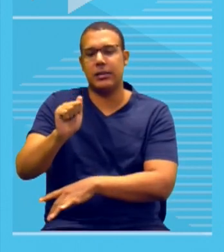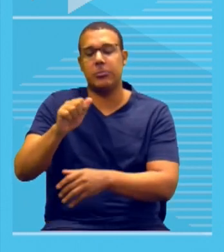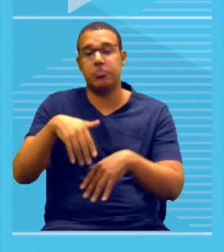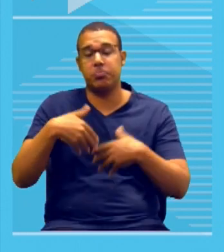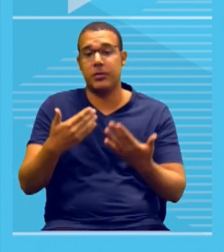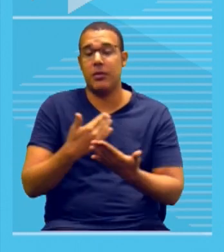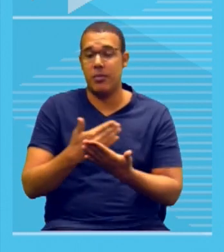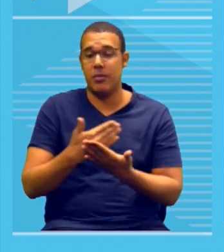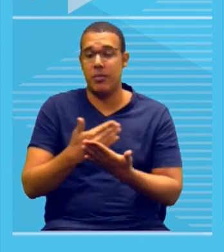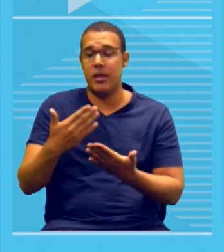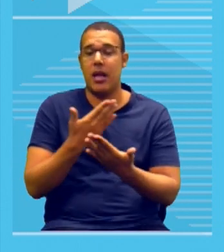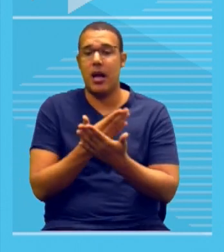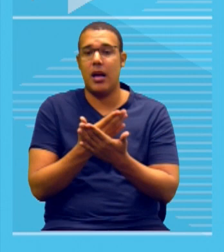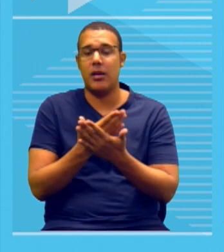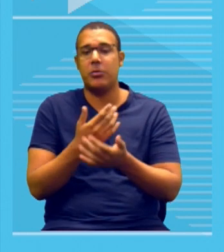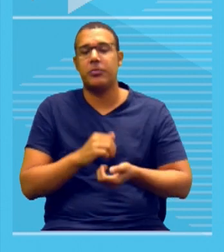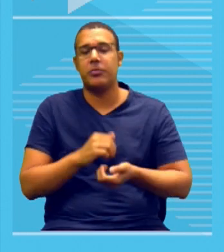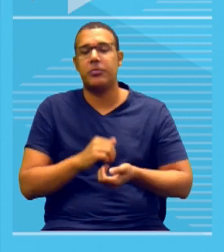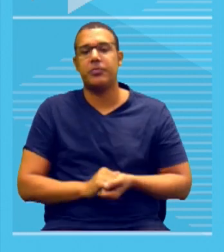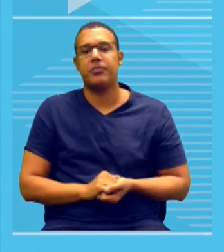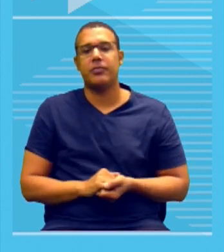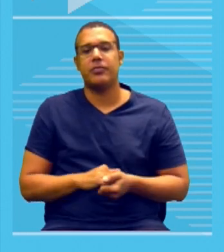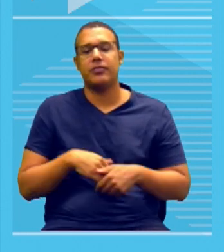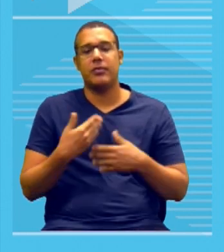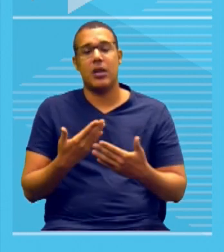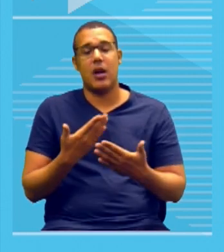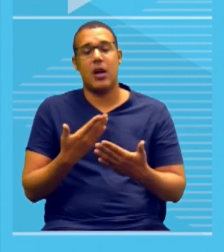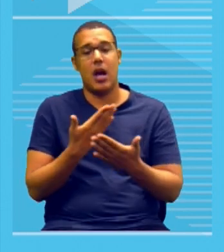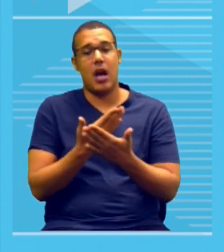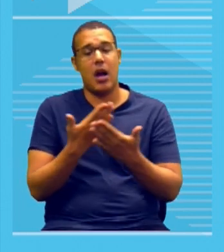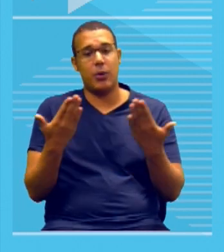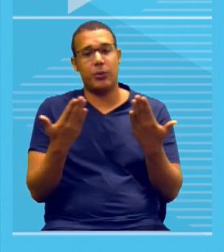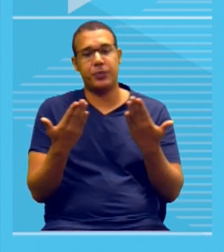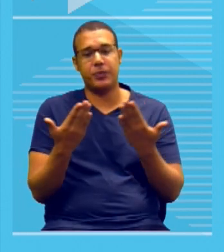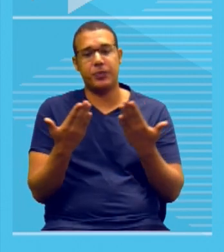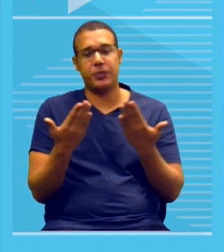juntos aqui né turma na aula de hoje